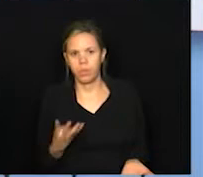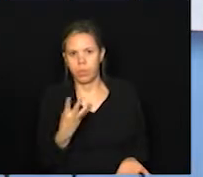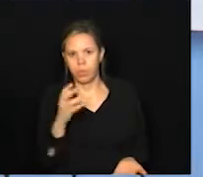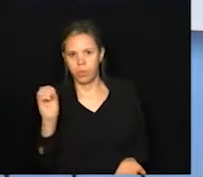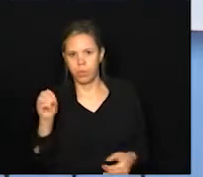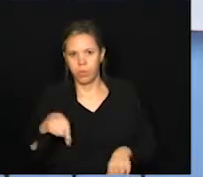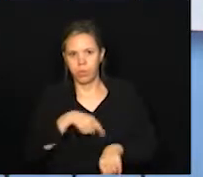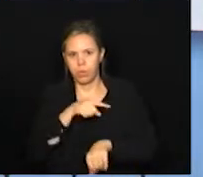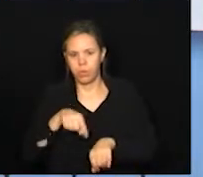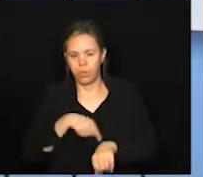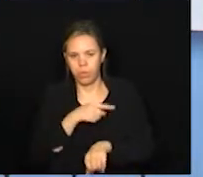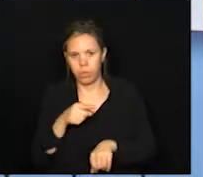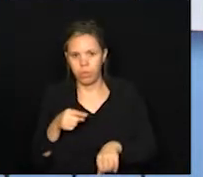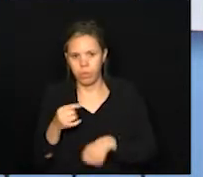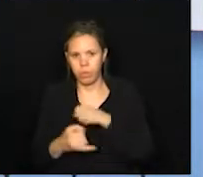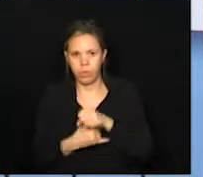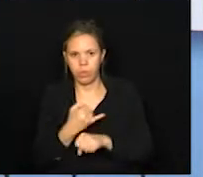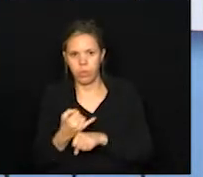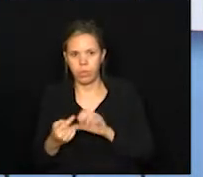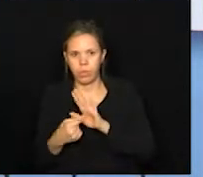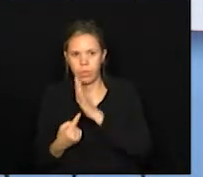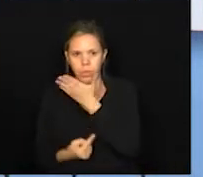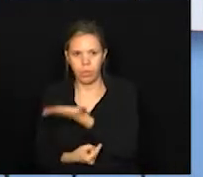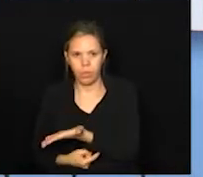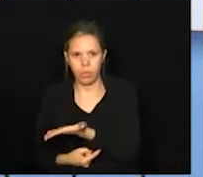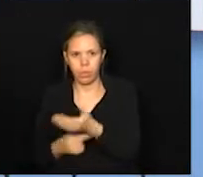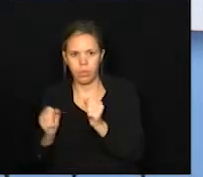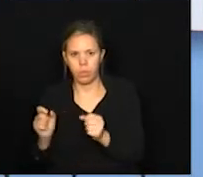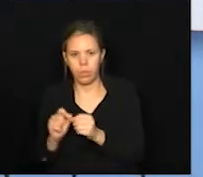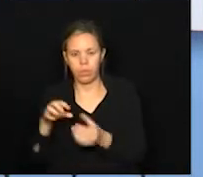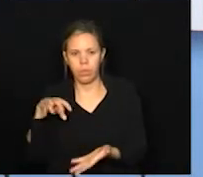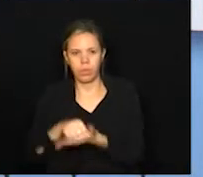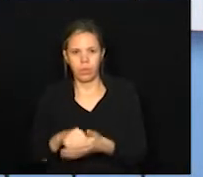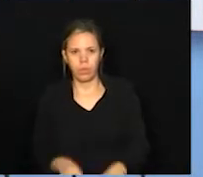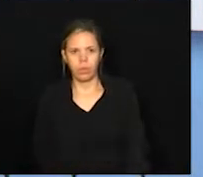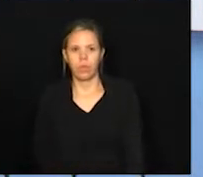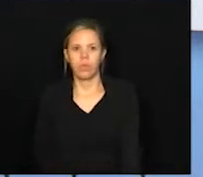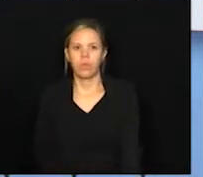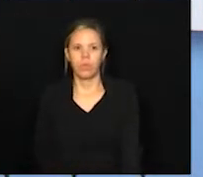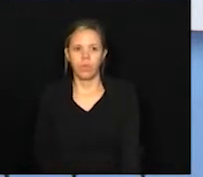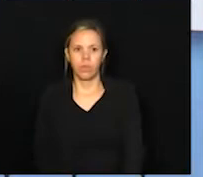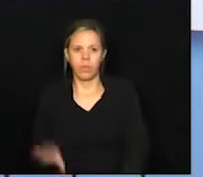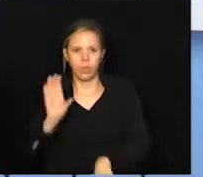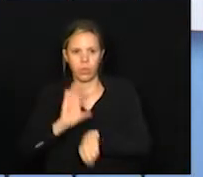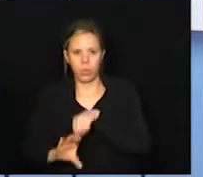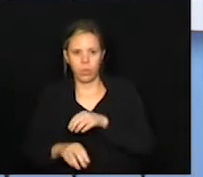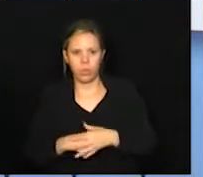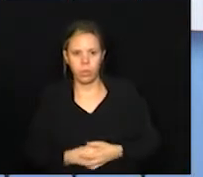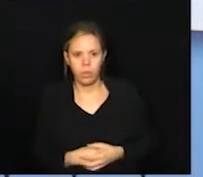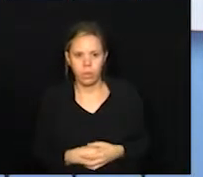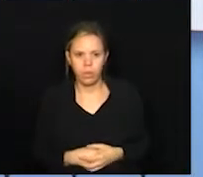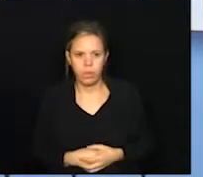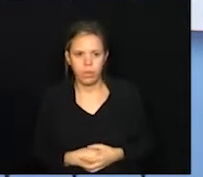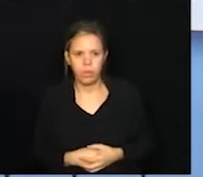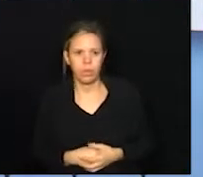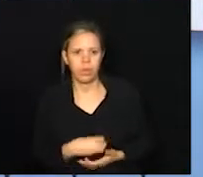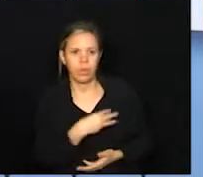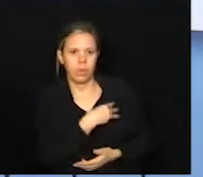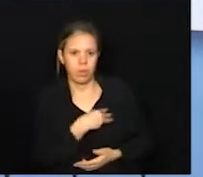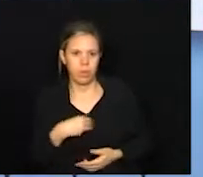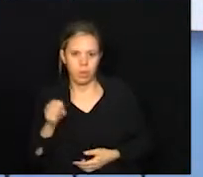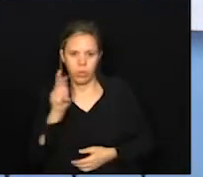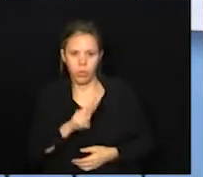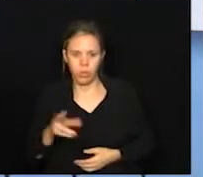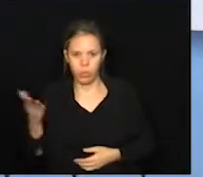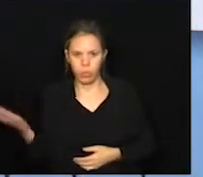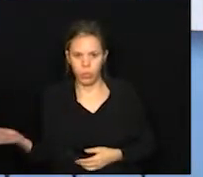40 horas, e o link aparece aí para a gente poder fazer inscrição. Olha, cursos Senai Sumaré.